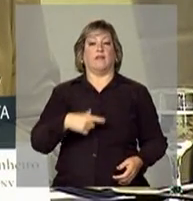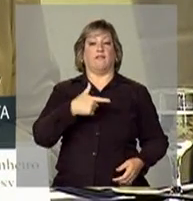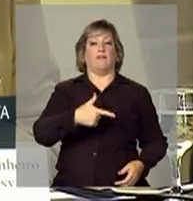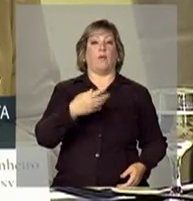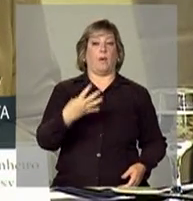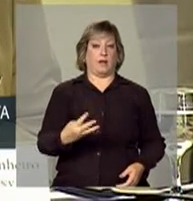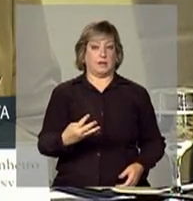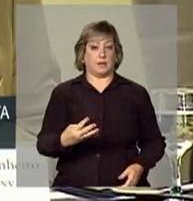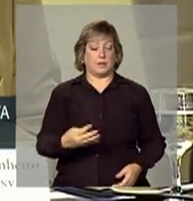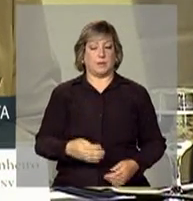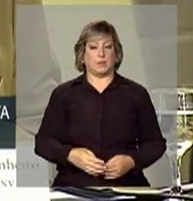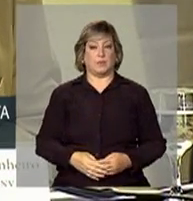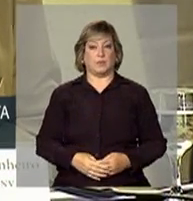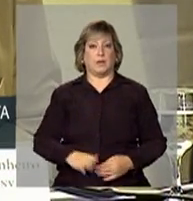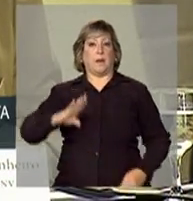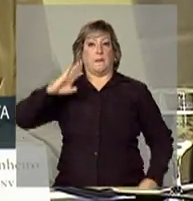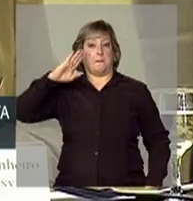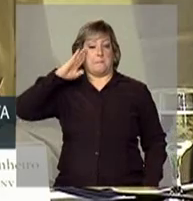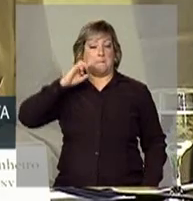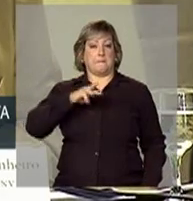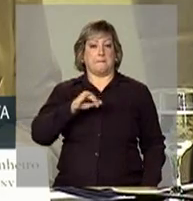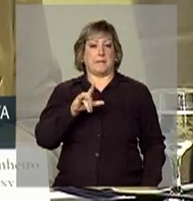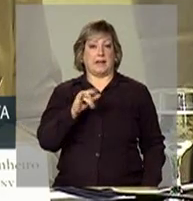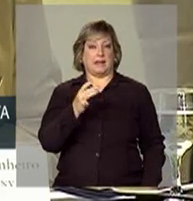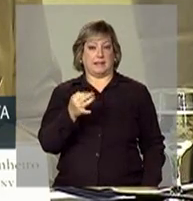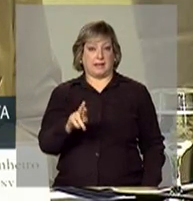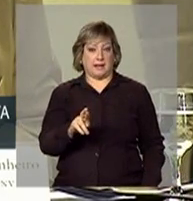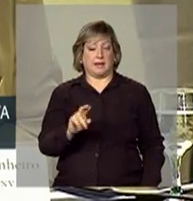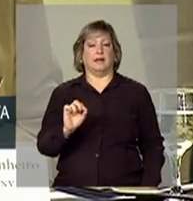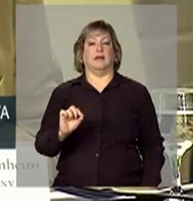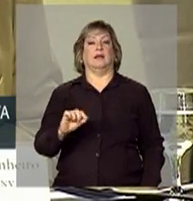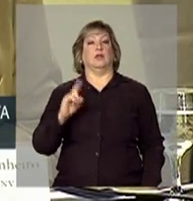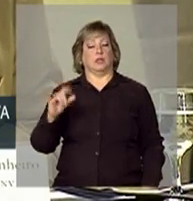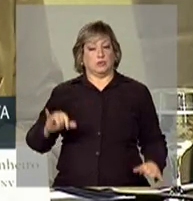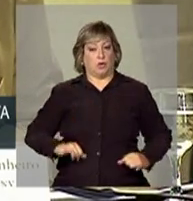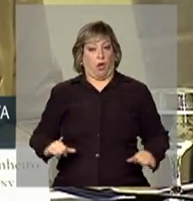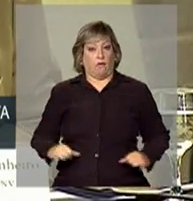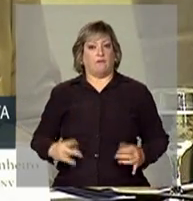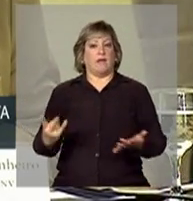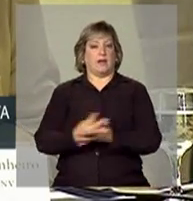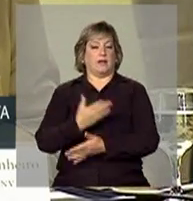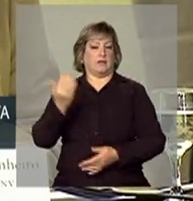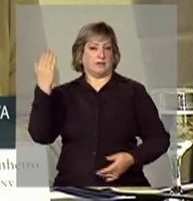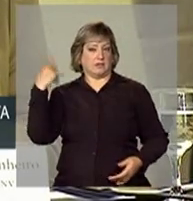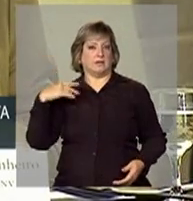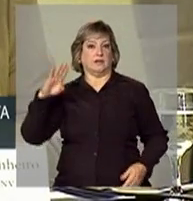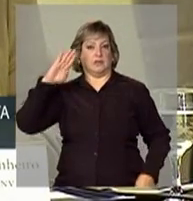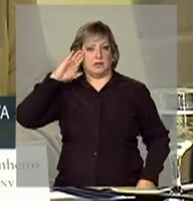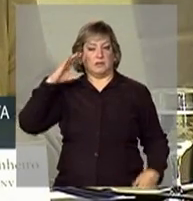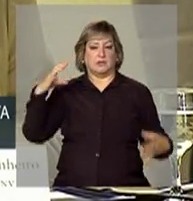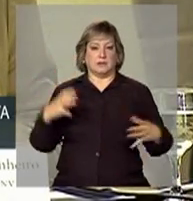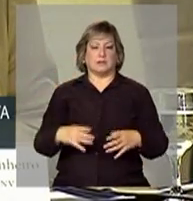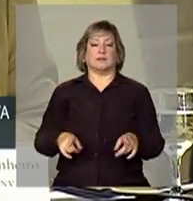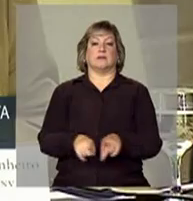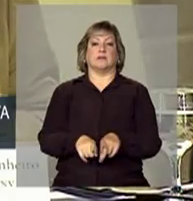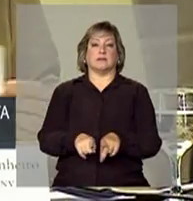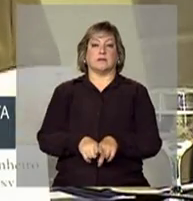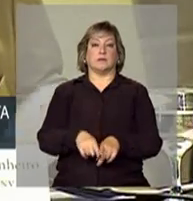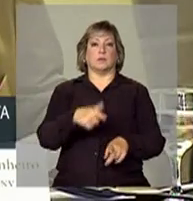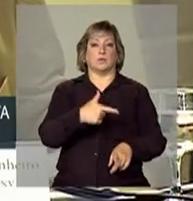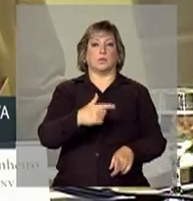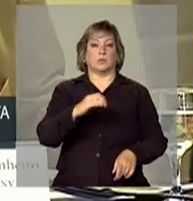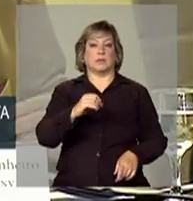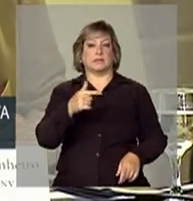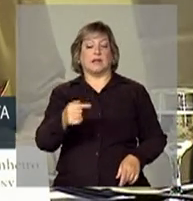24 militares que sofreram retaliação das Forças Armadas e